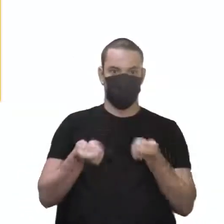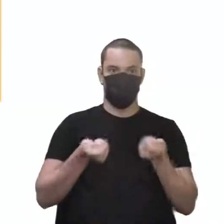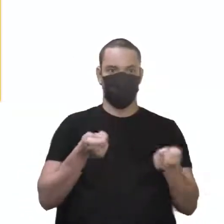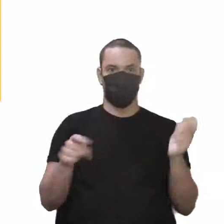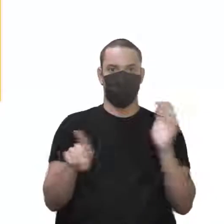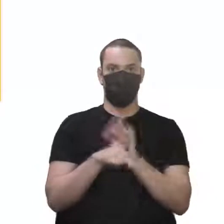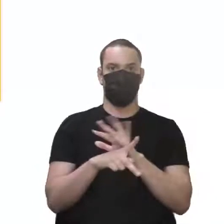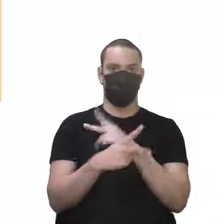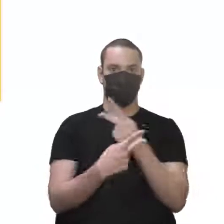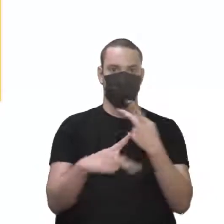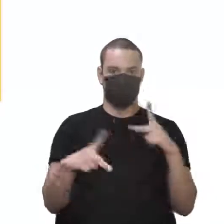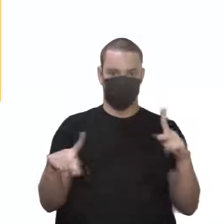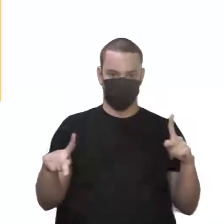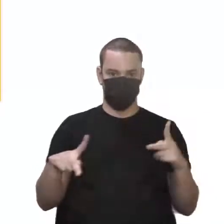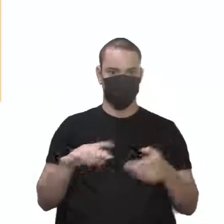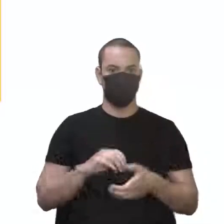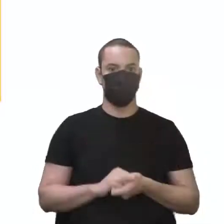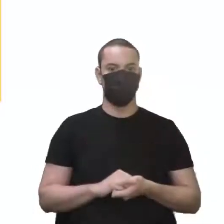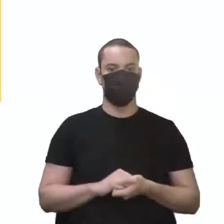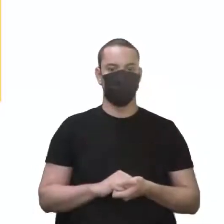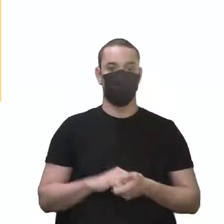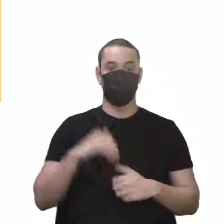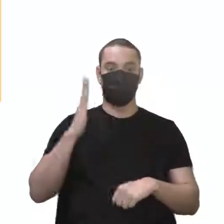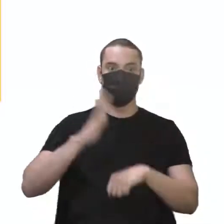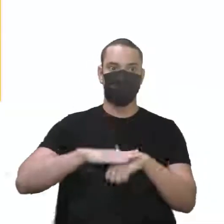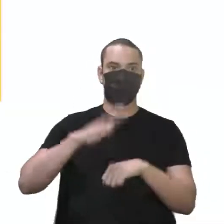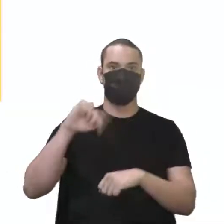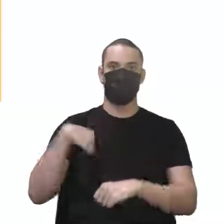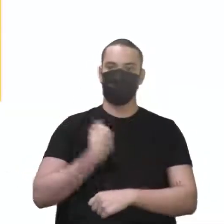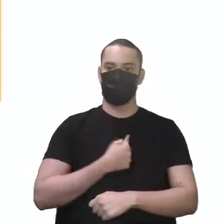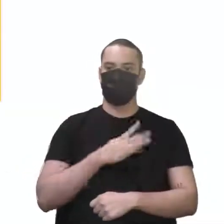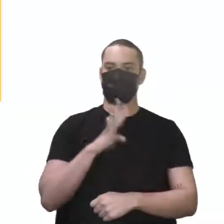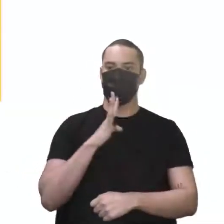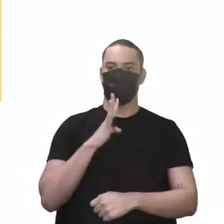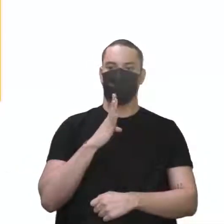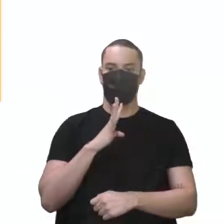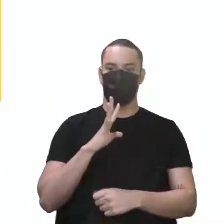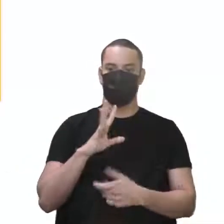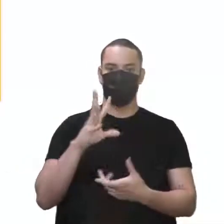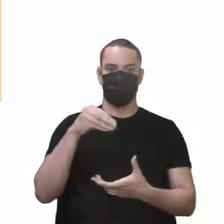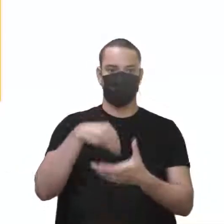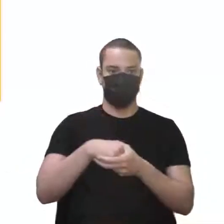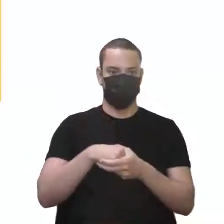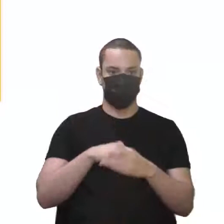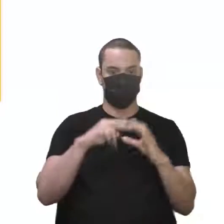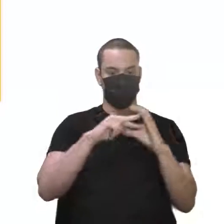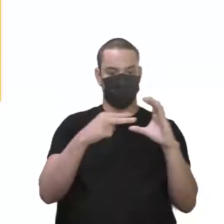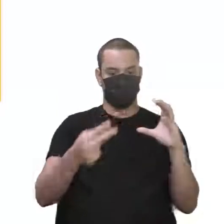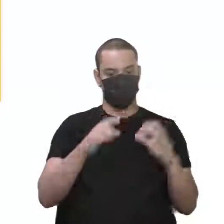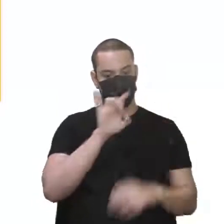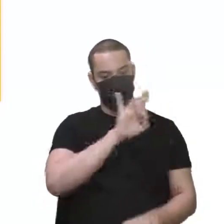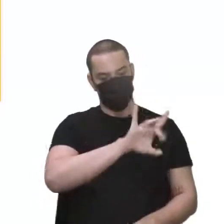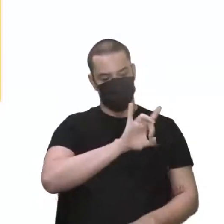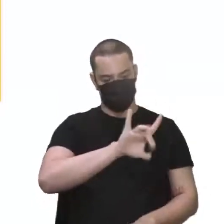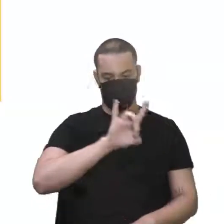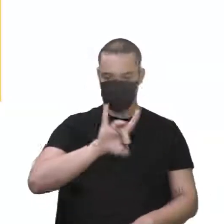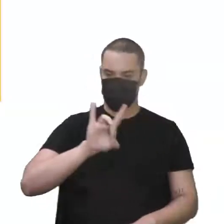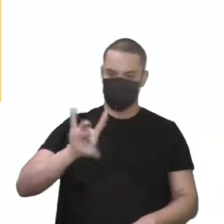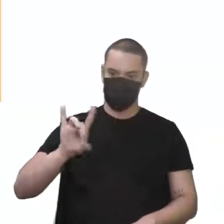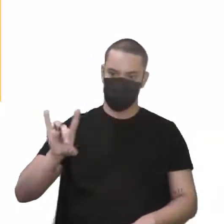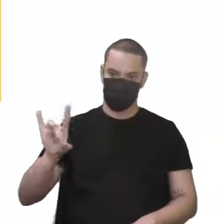desses micro-organismos. Quanto mais nós conhecermos do genoma de cada